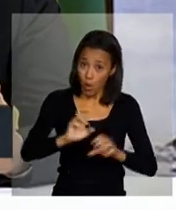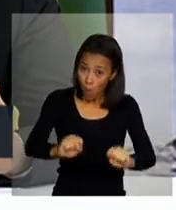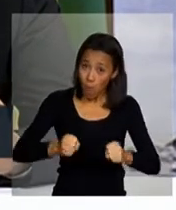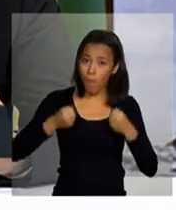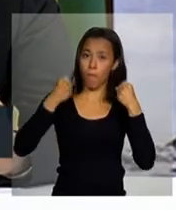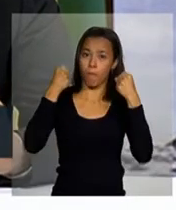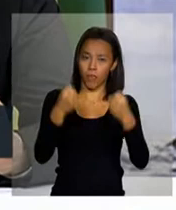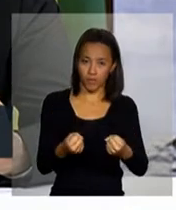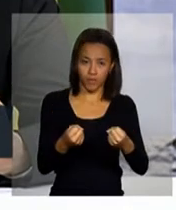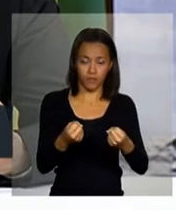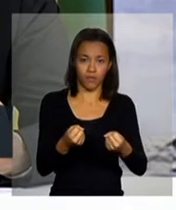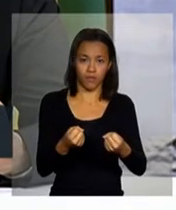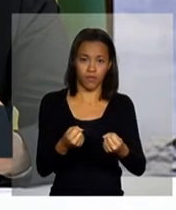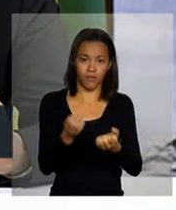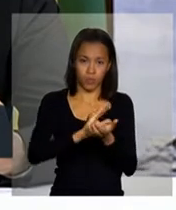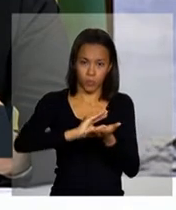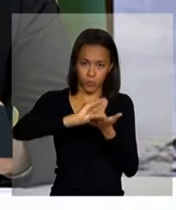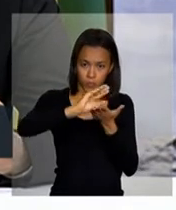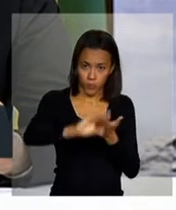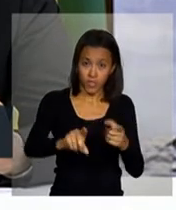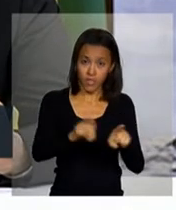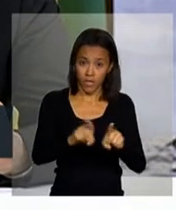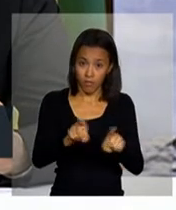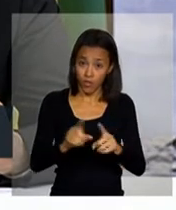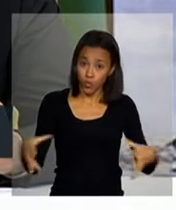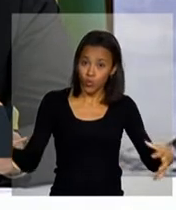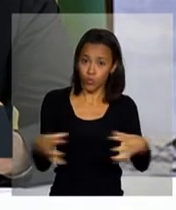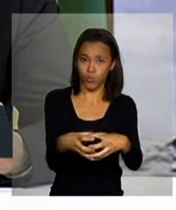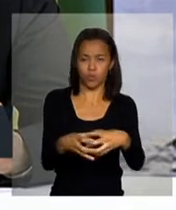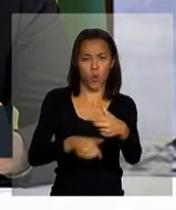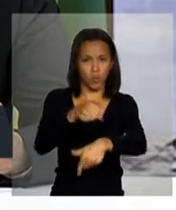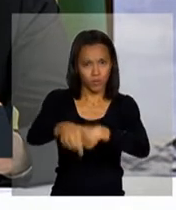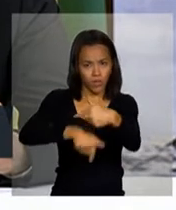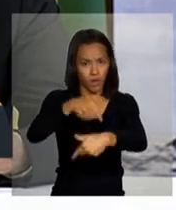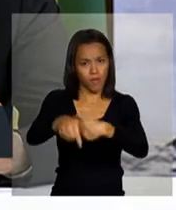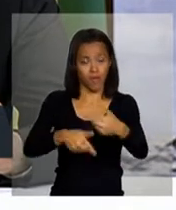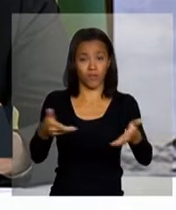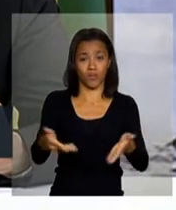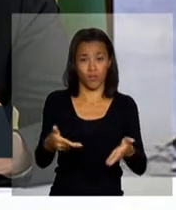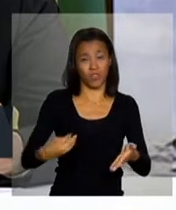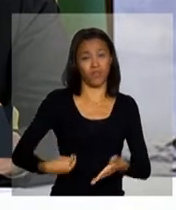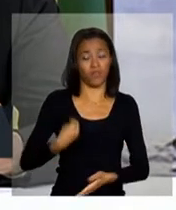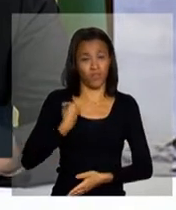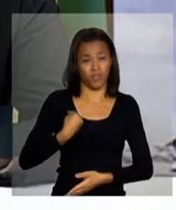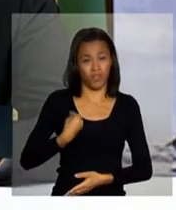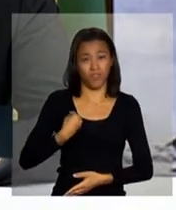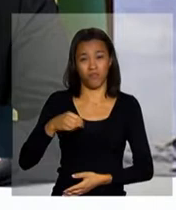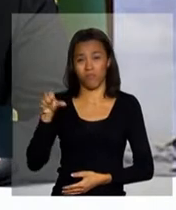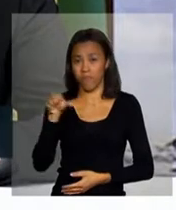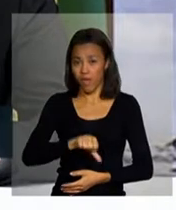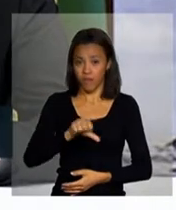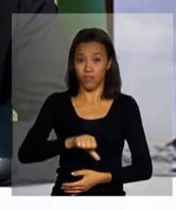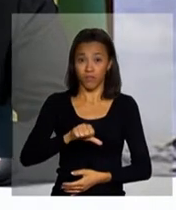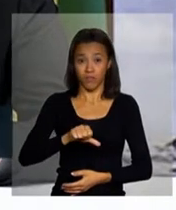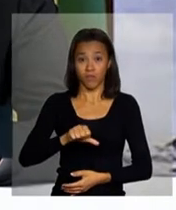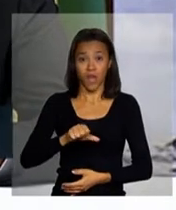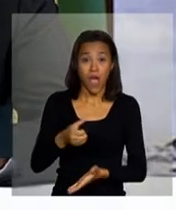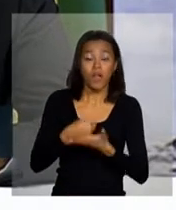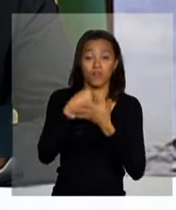recurso para, com a força de trabalho daqueles que hoje estão vivendo tão mal,